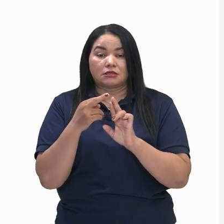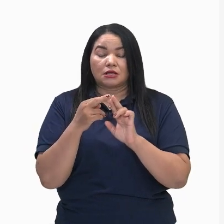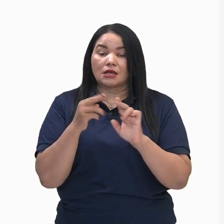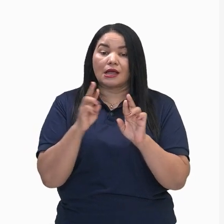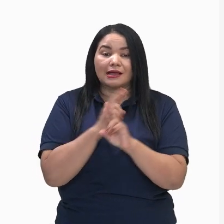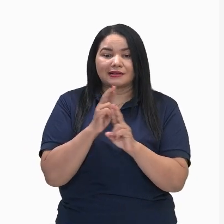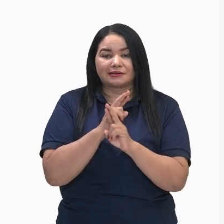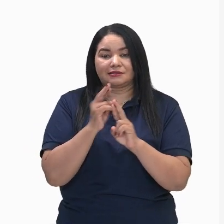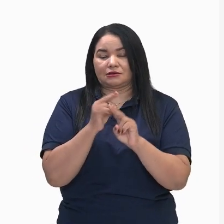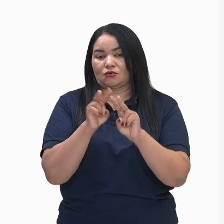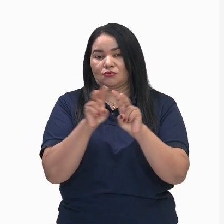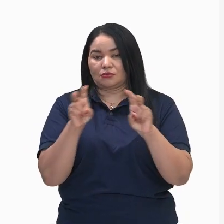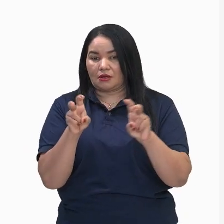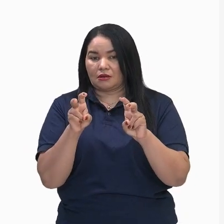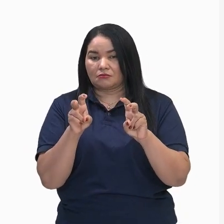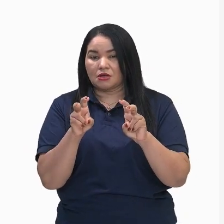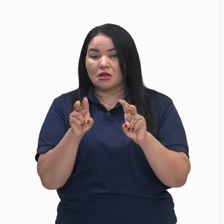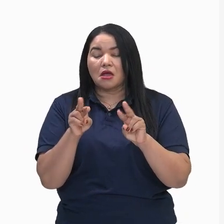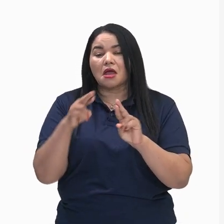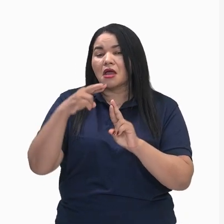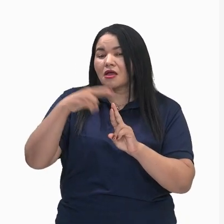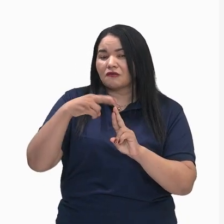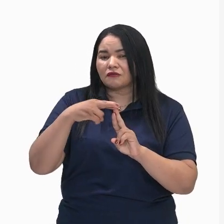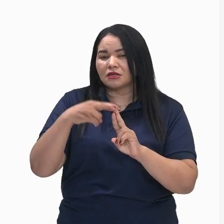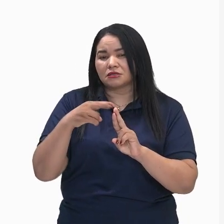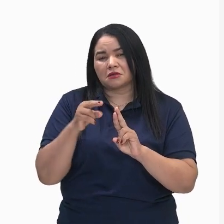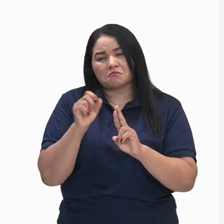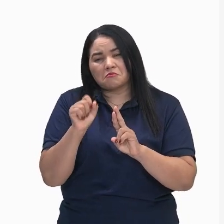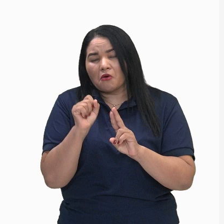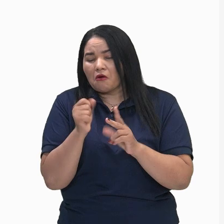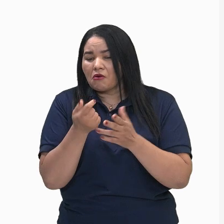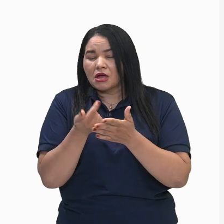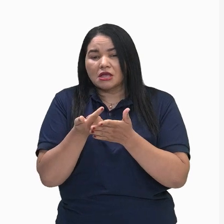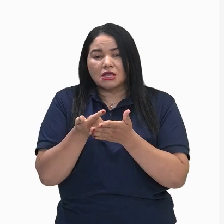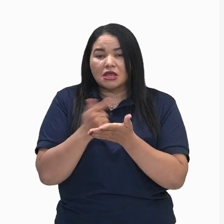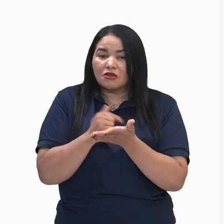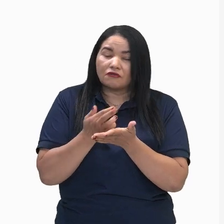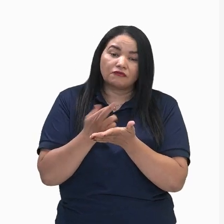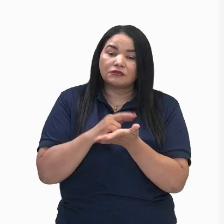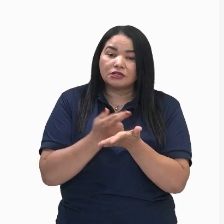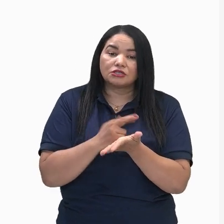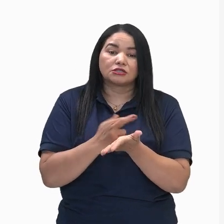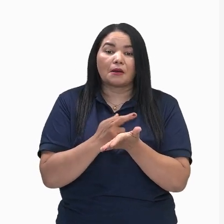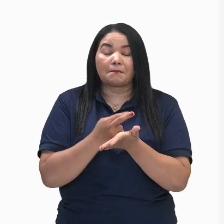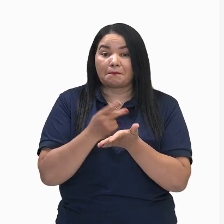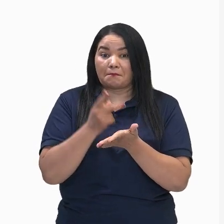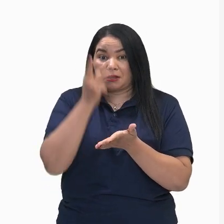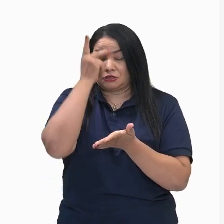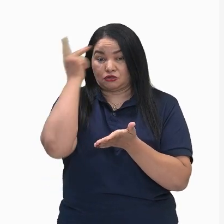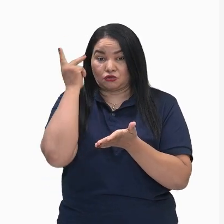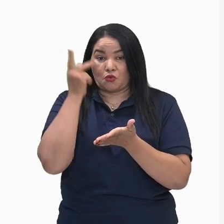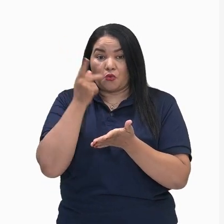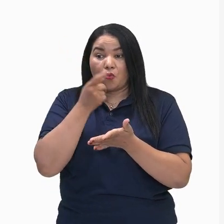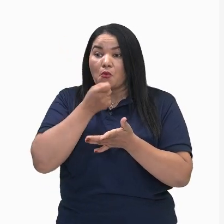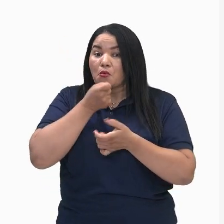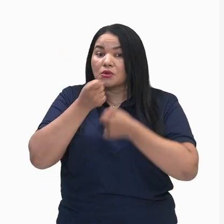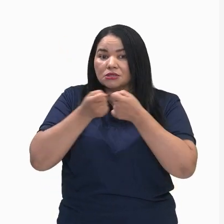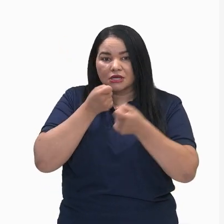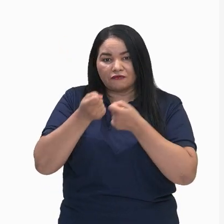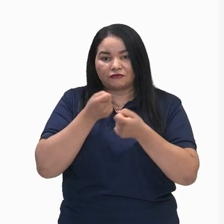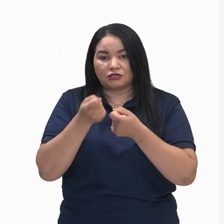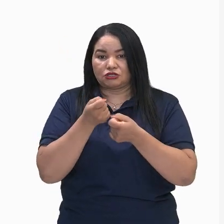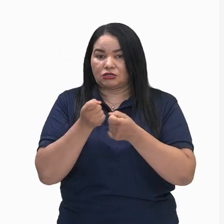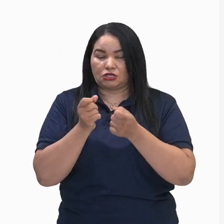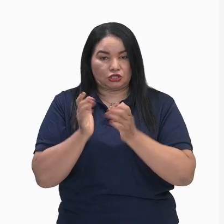minhas referências? Eu posso pegar uma revista que fala sobre isso, de alguém que já deu uma entrevista, né,